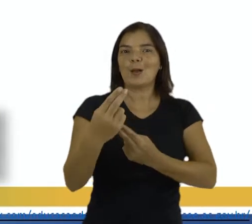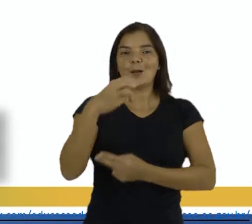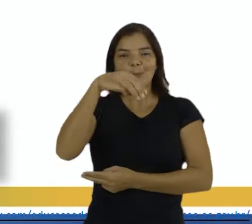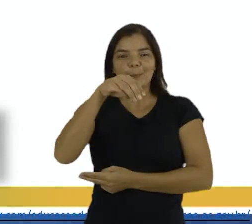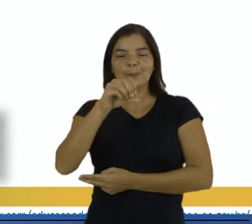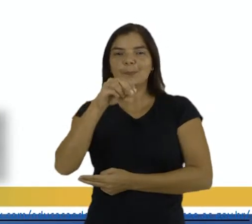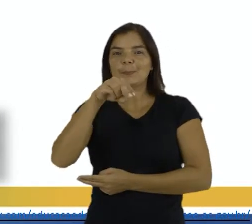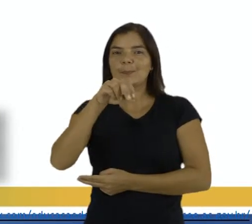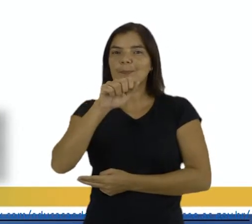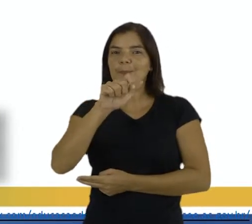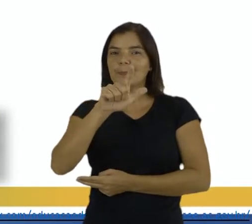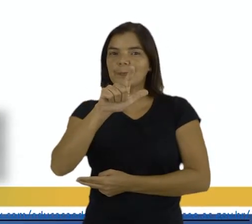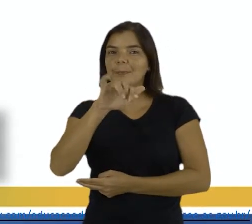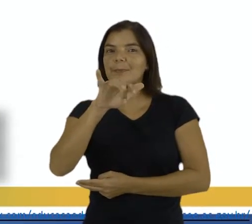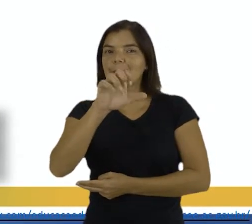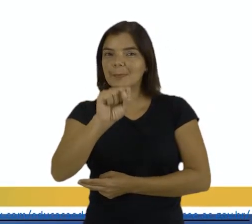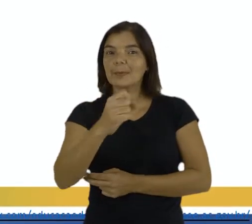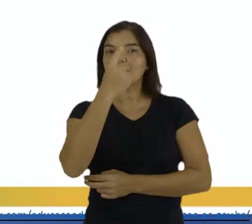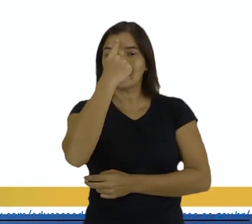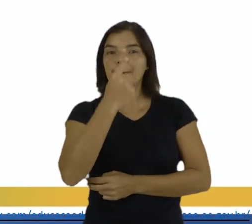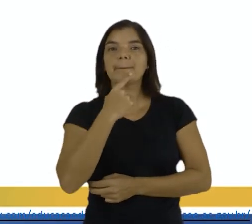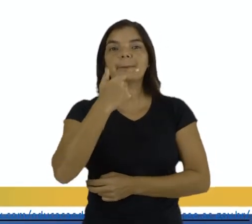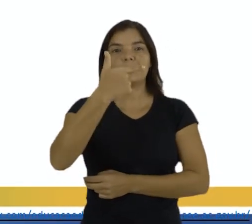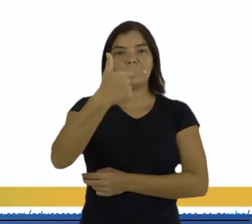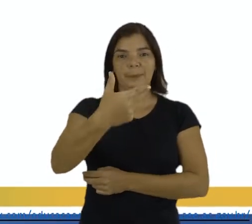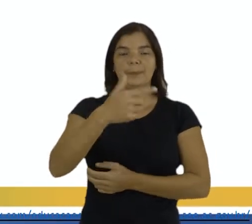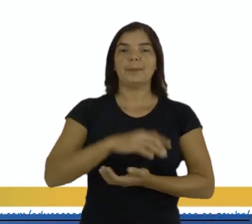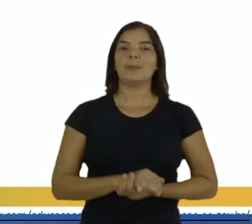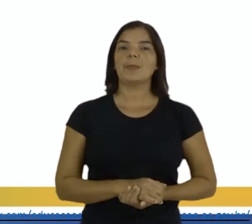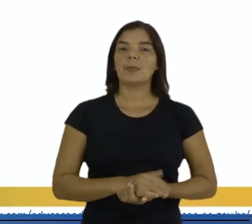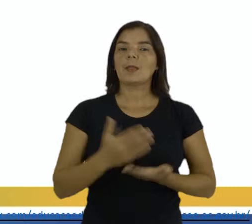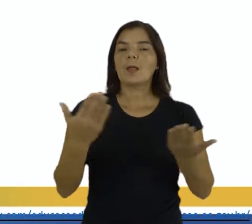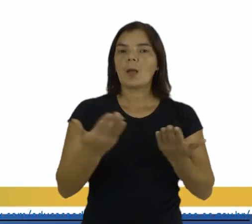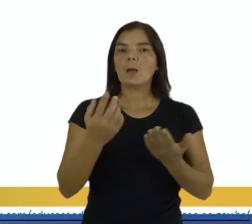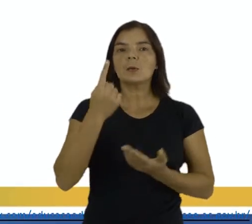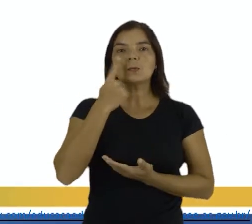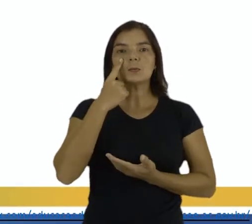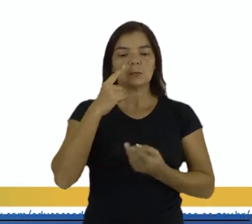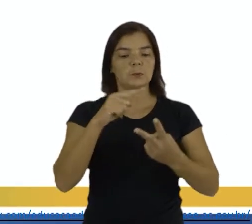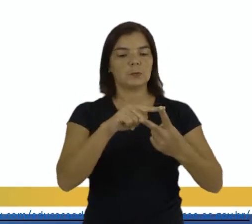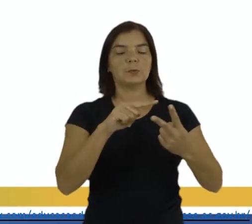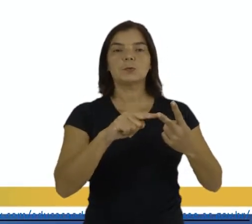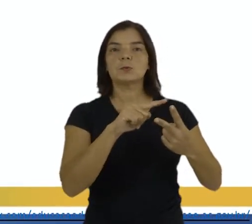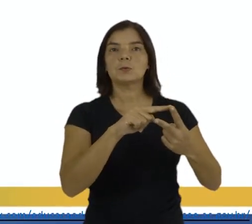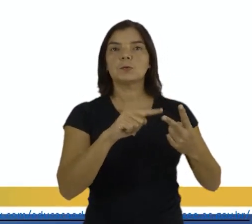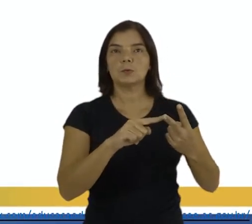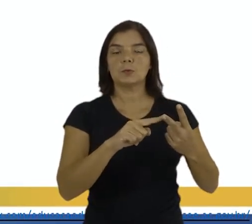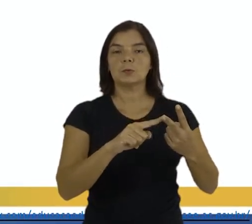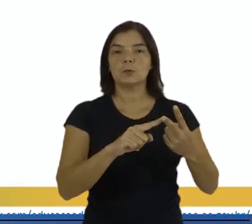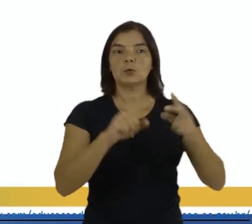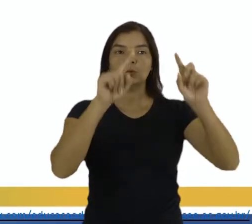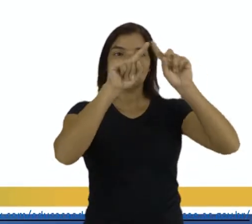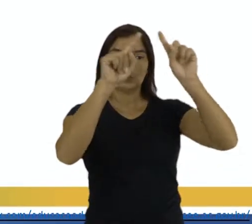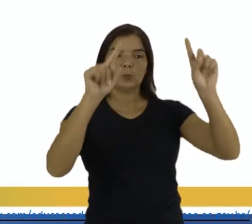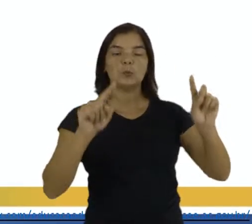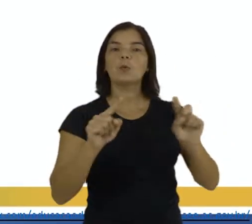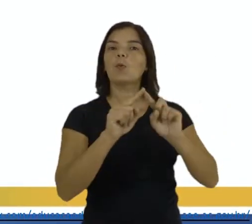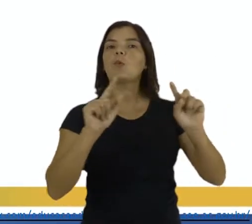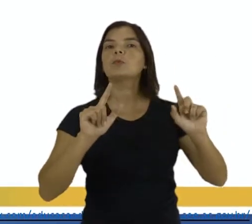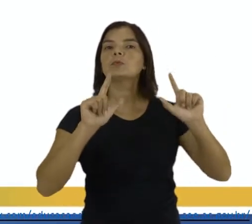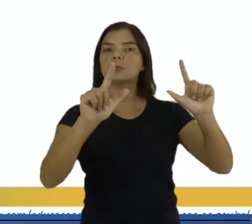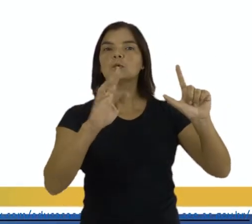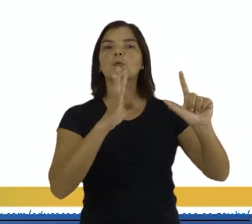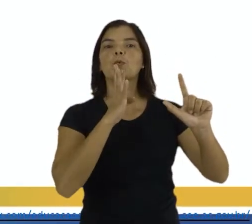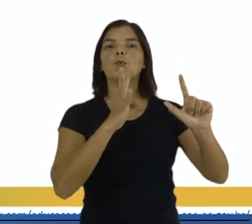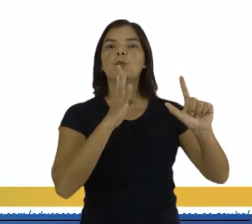Mona Lisa na imagem 2. Agora, observe essas duas obras de um quadro muito conhecido,